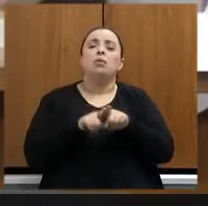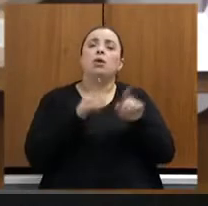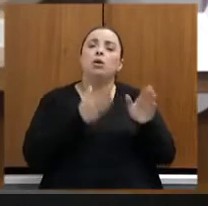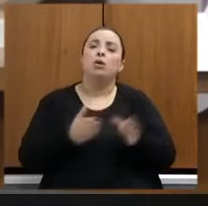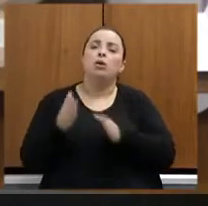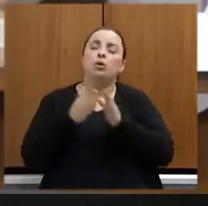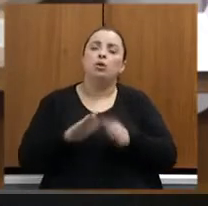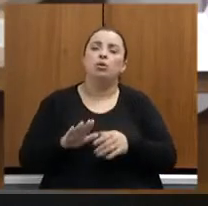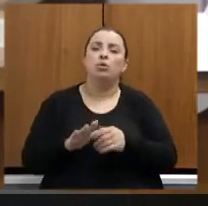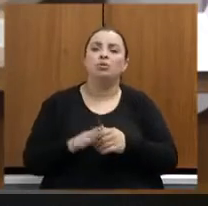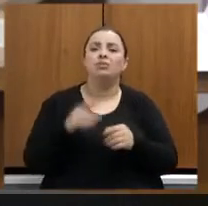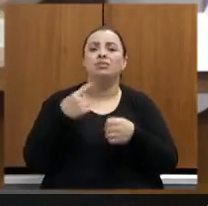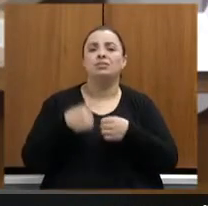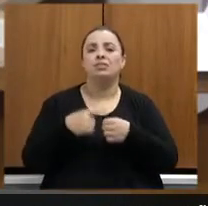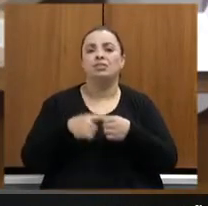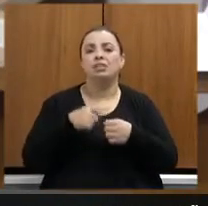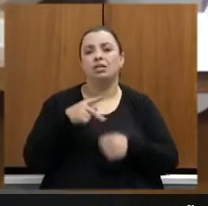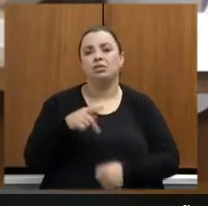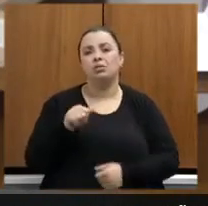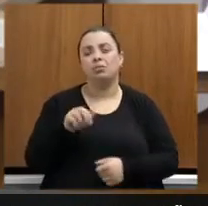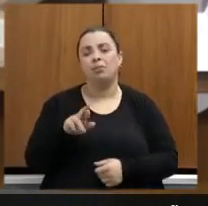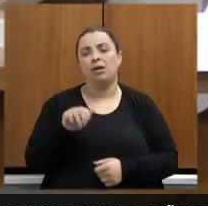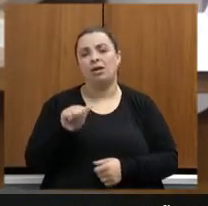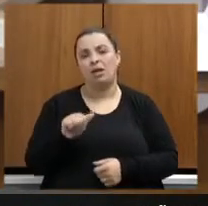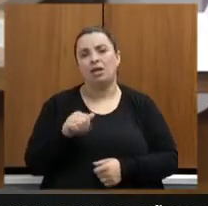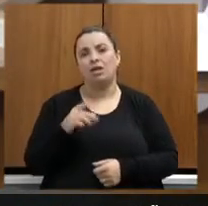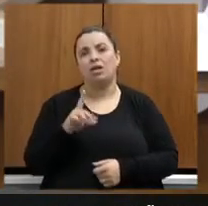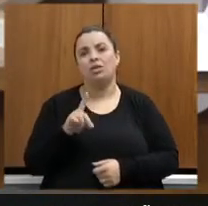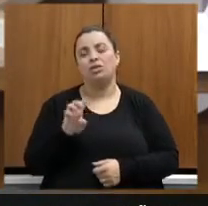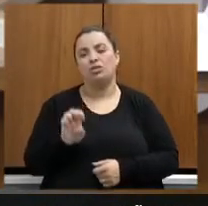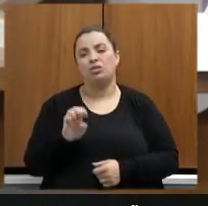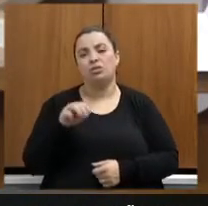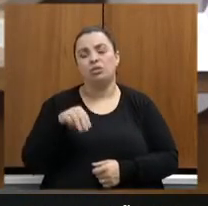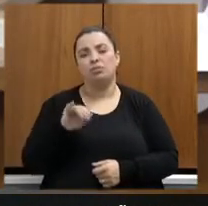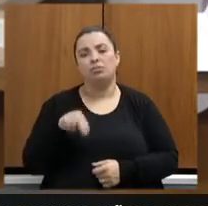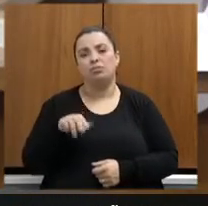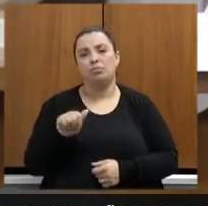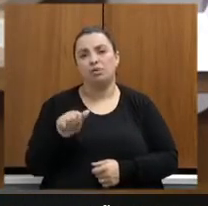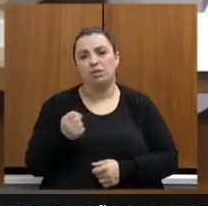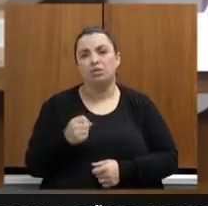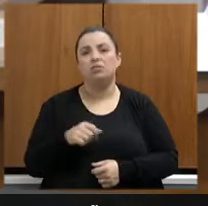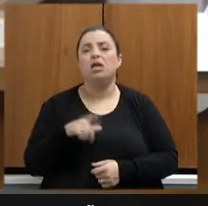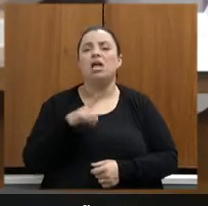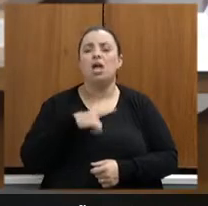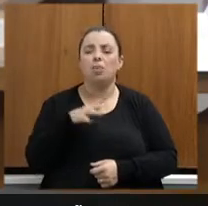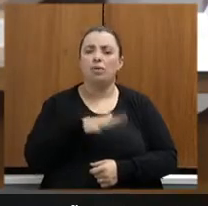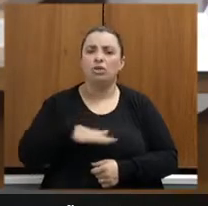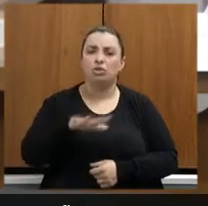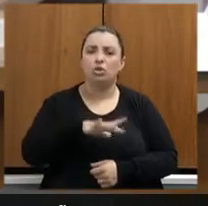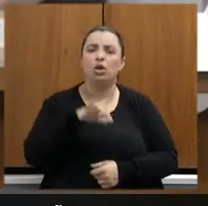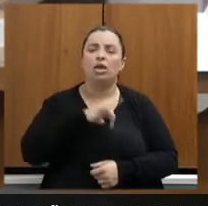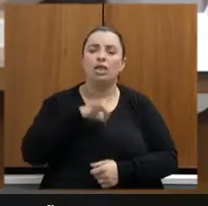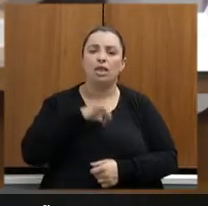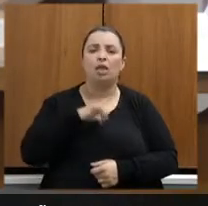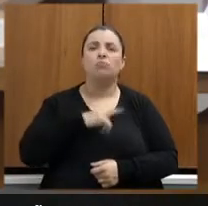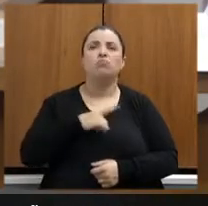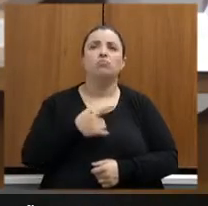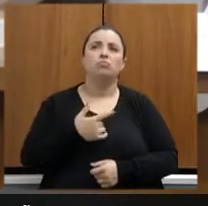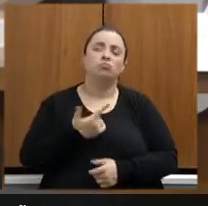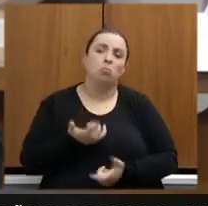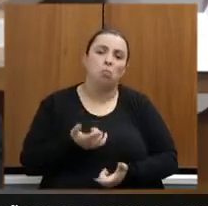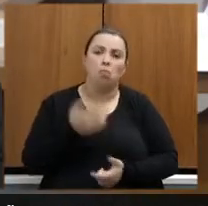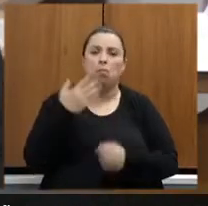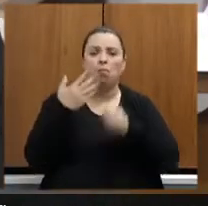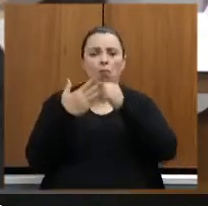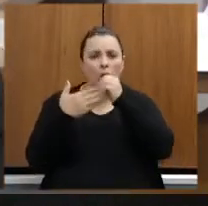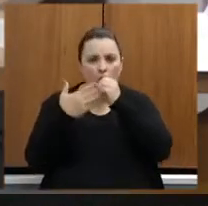município uma região que tem é muito avicultura suinocultura bom e